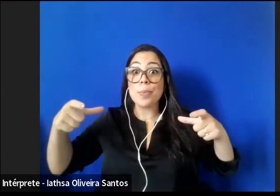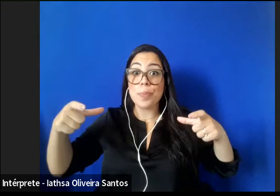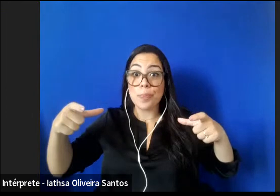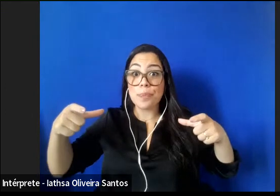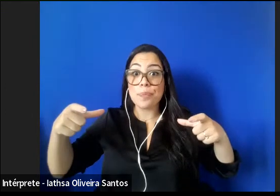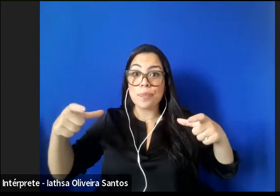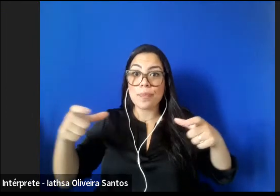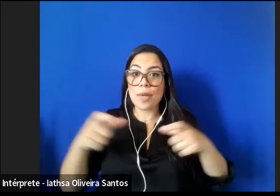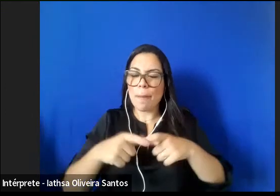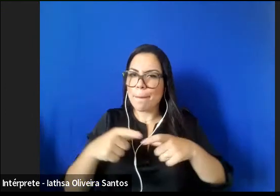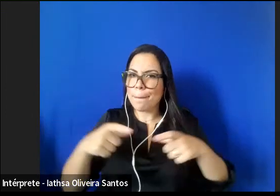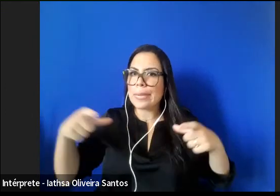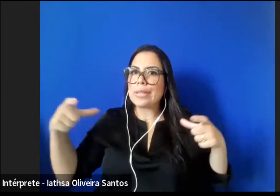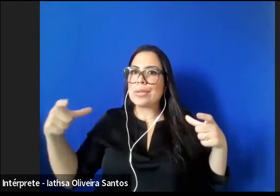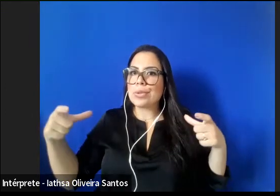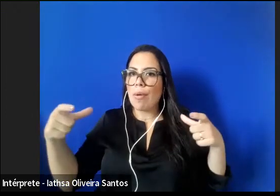instância.